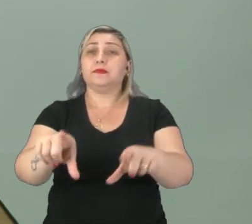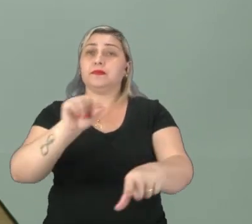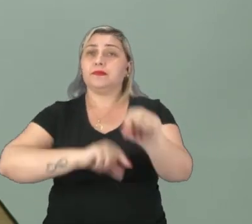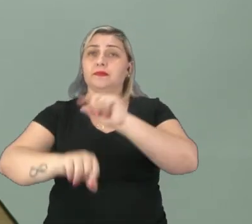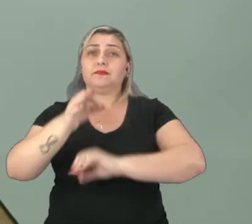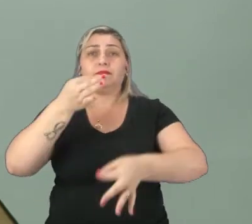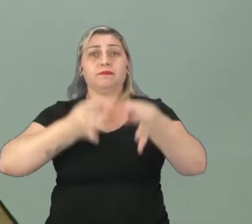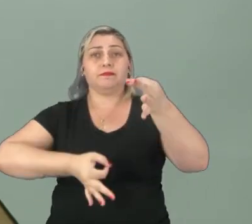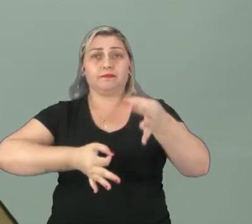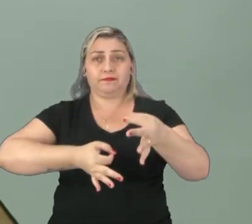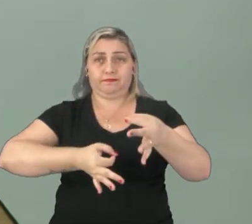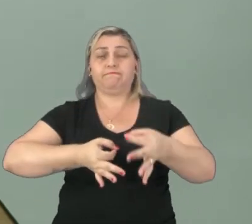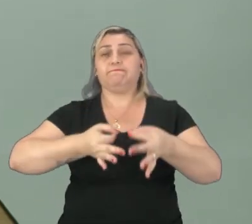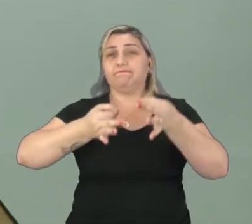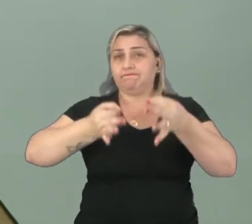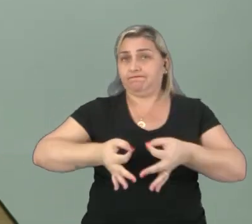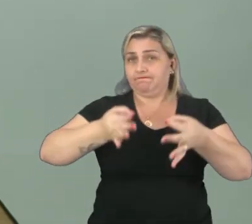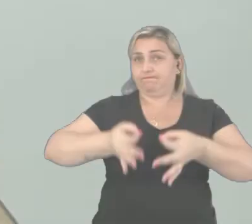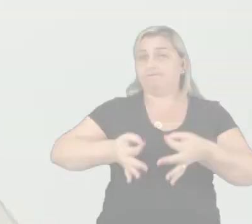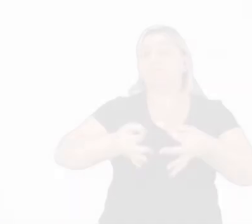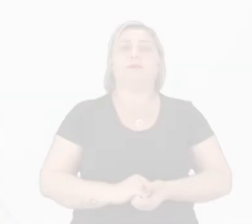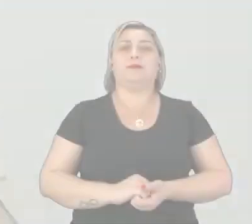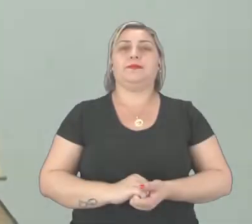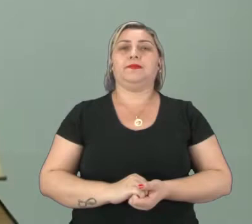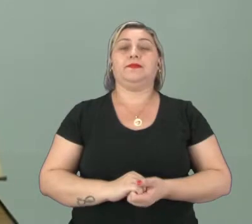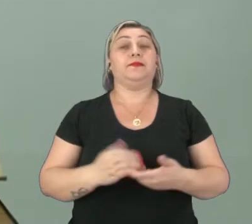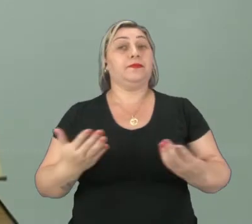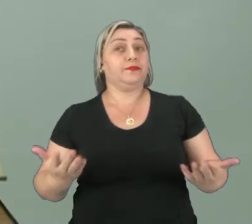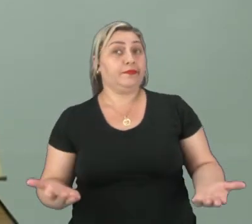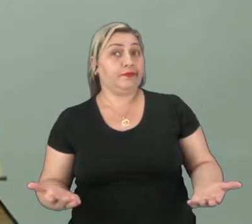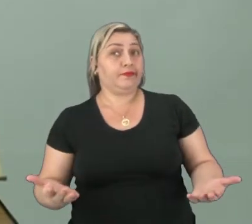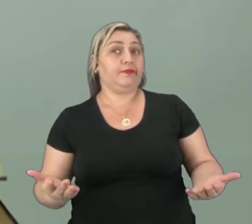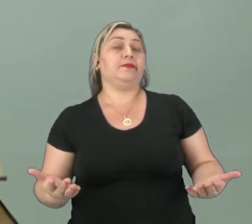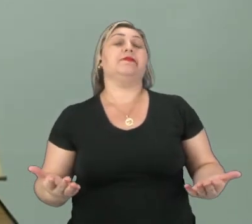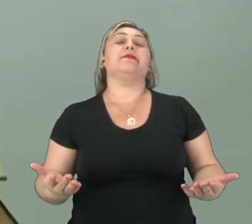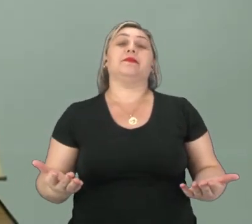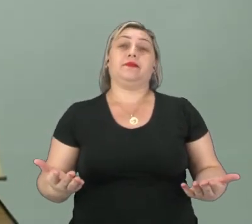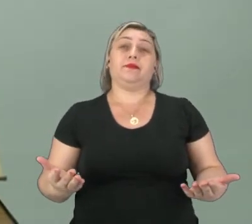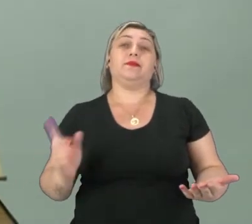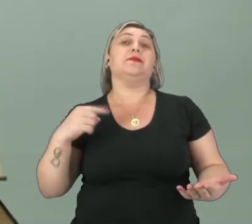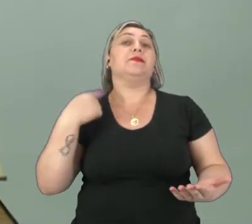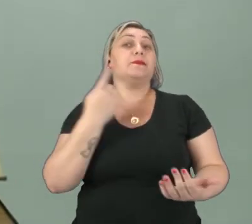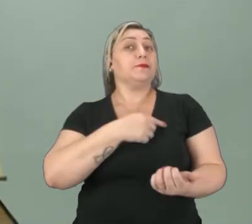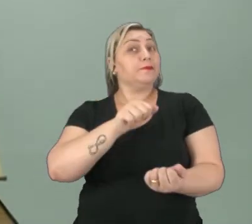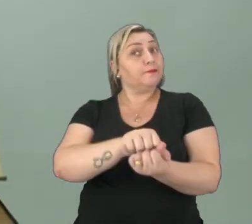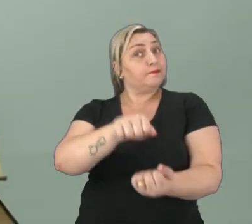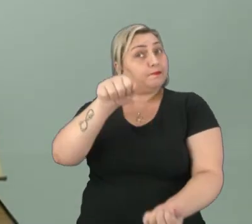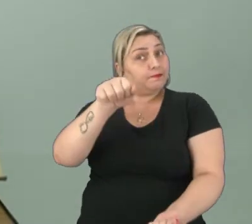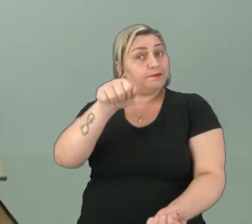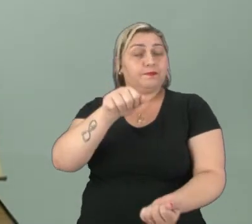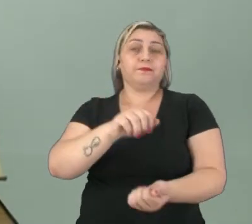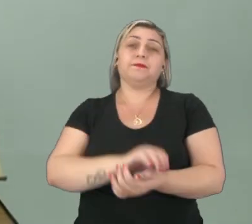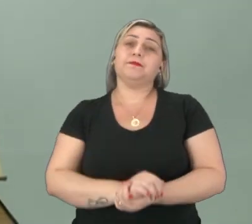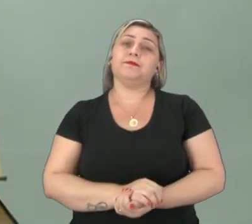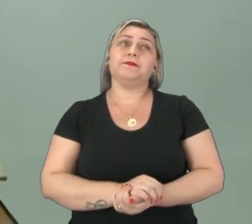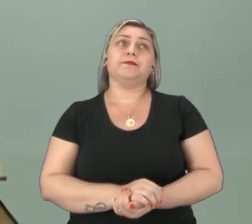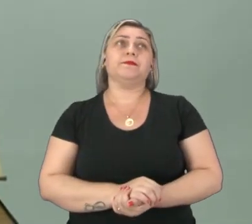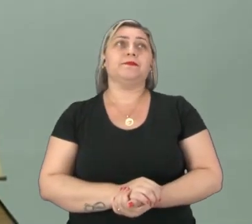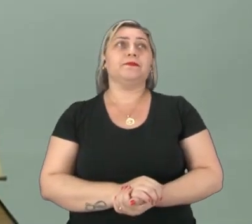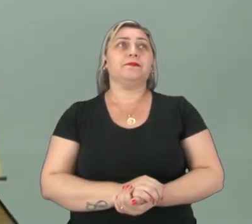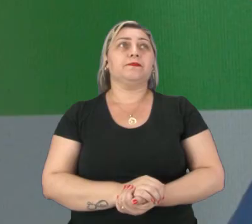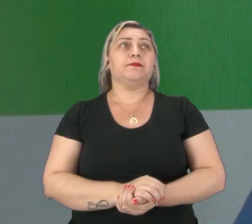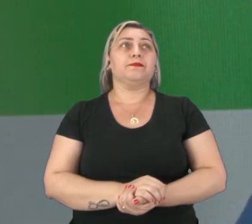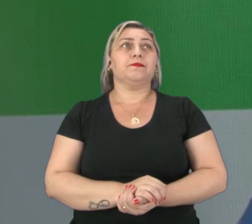forma adequada, são bem saudáveis. Então, vamos aqui comigo no nosso quadro.